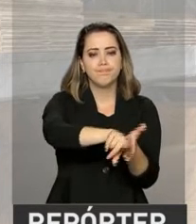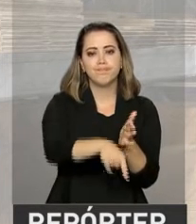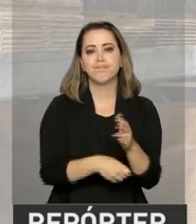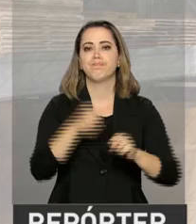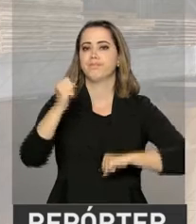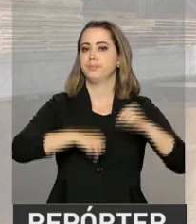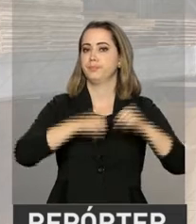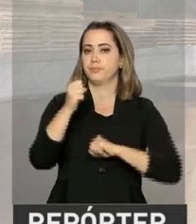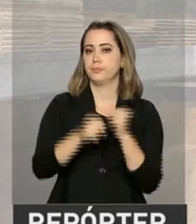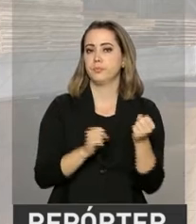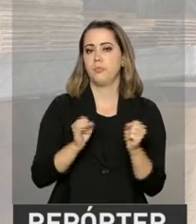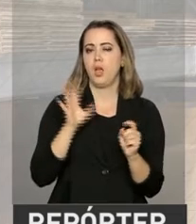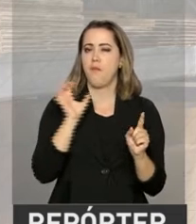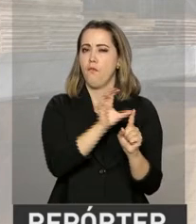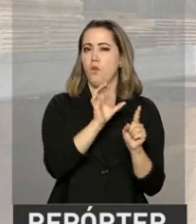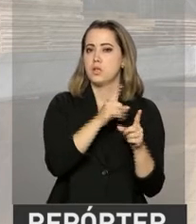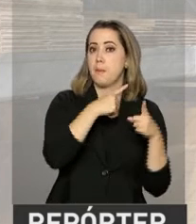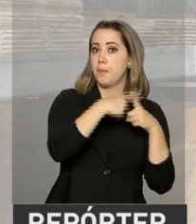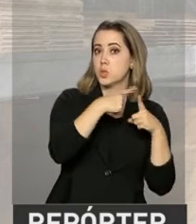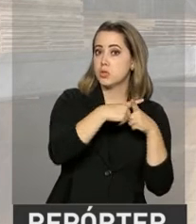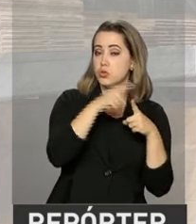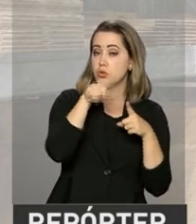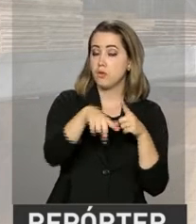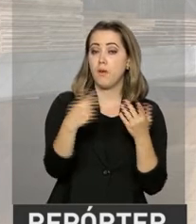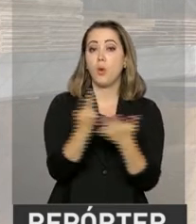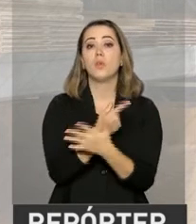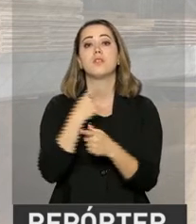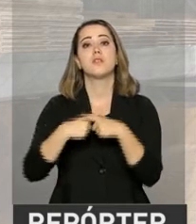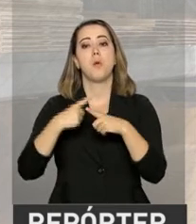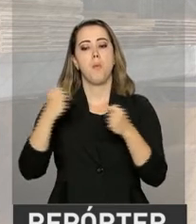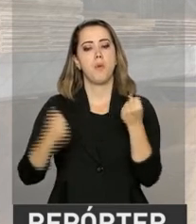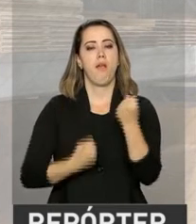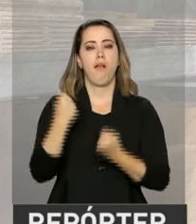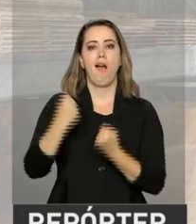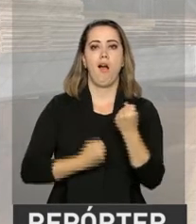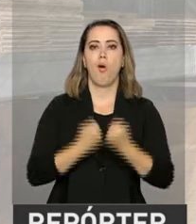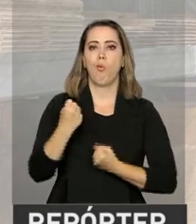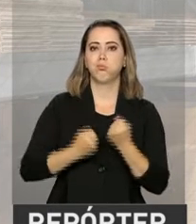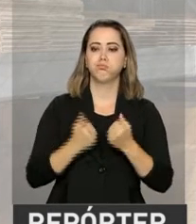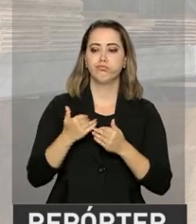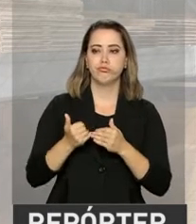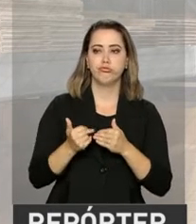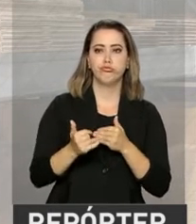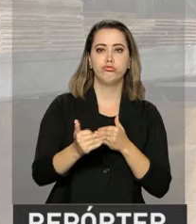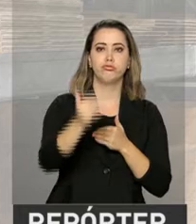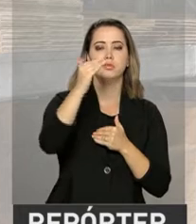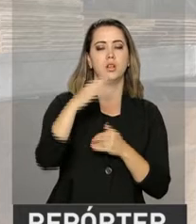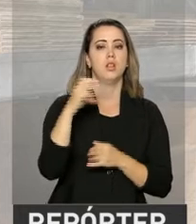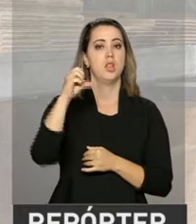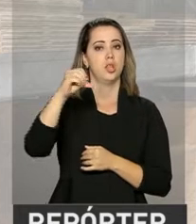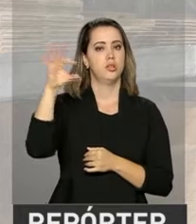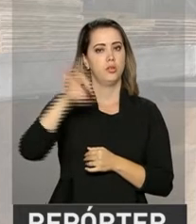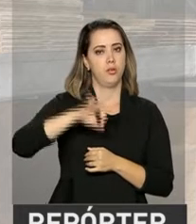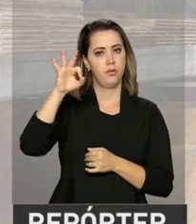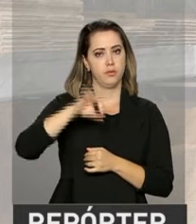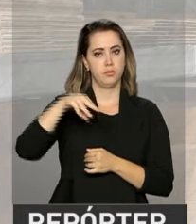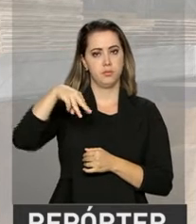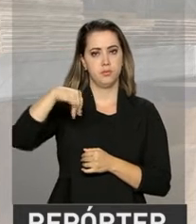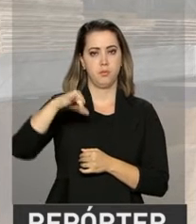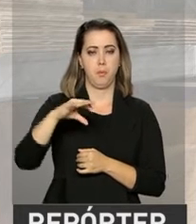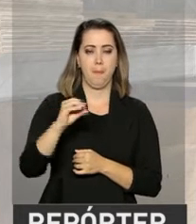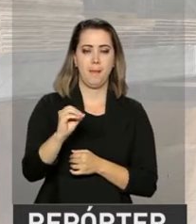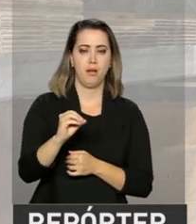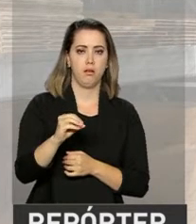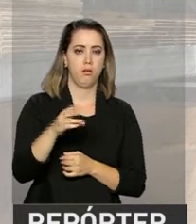principal influência positiva foi a produção de veículos automotores com avanço de 9% entre abril e maio